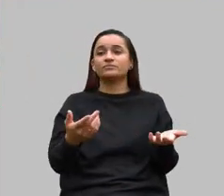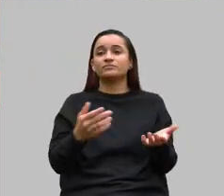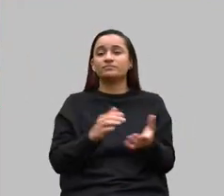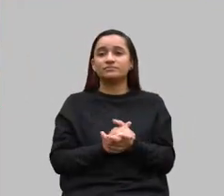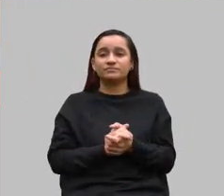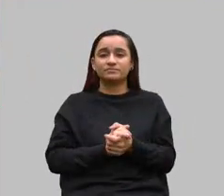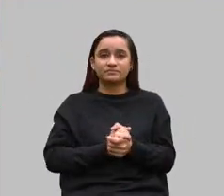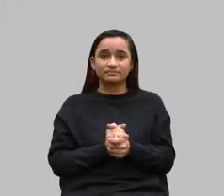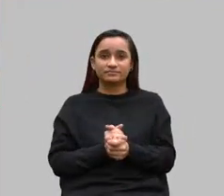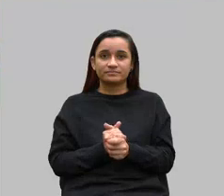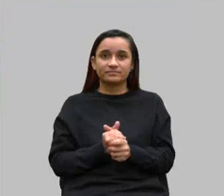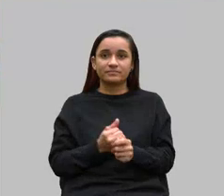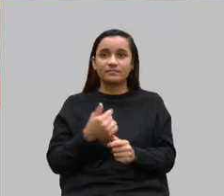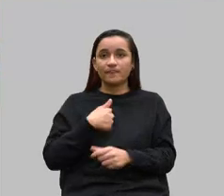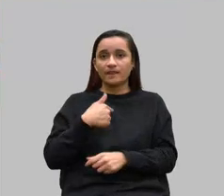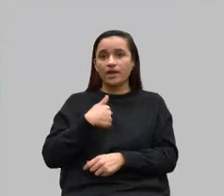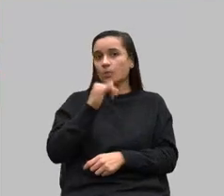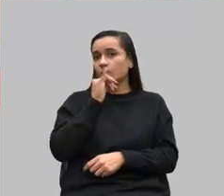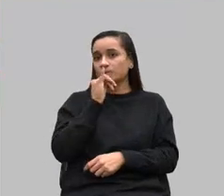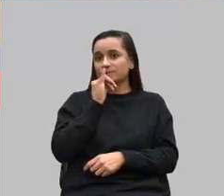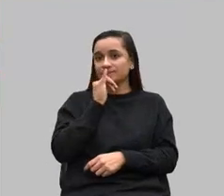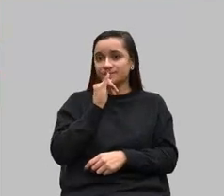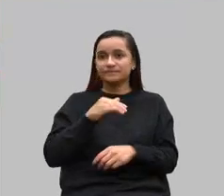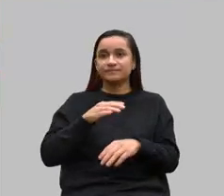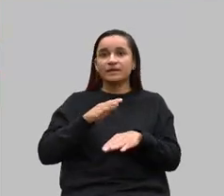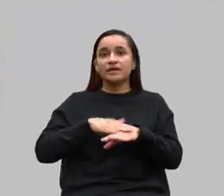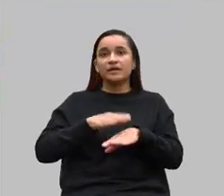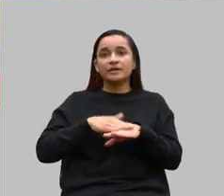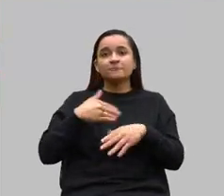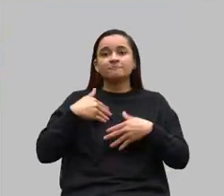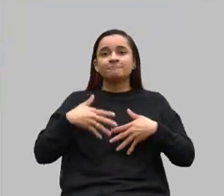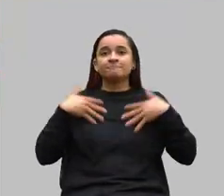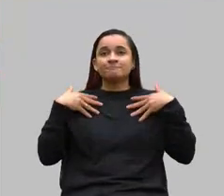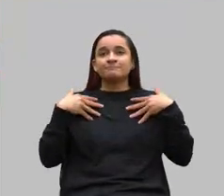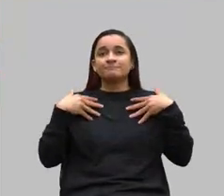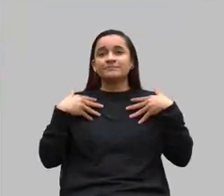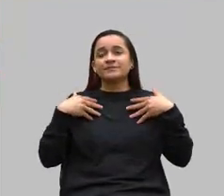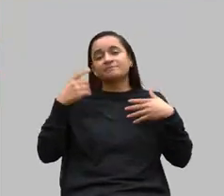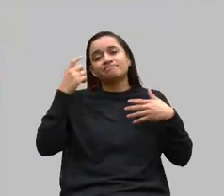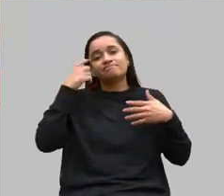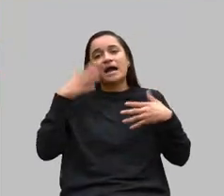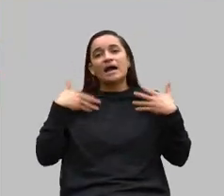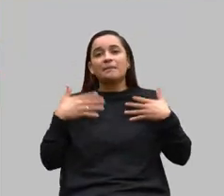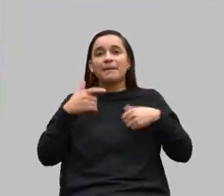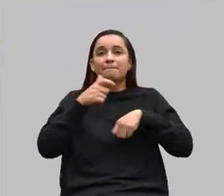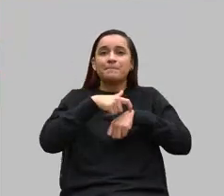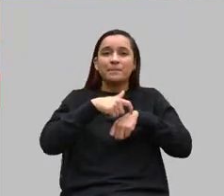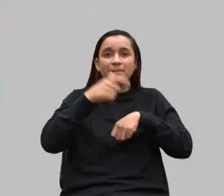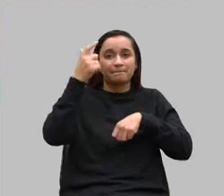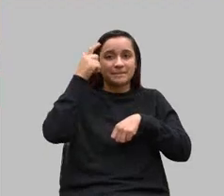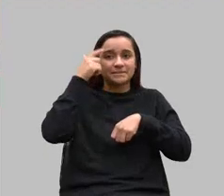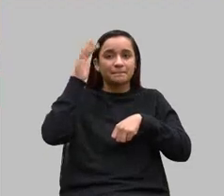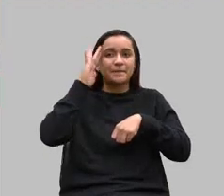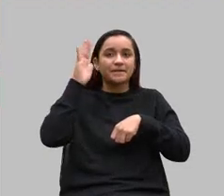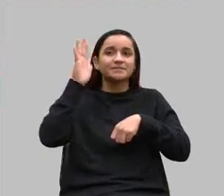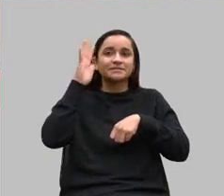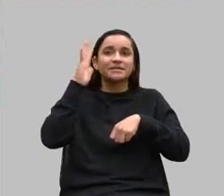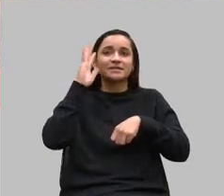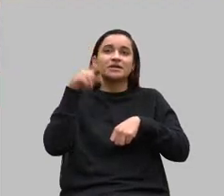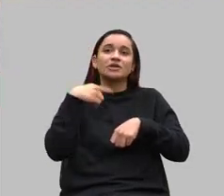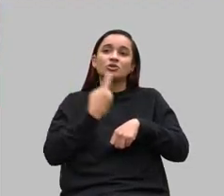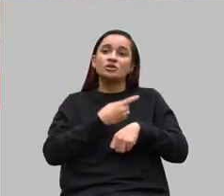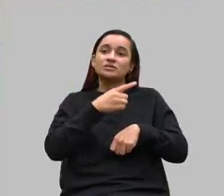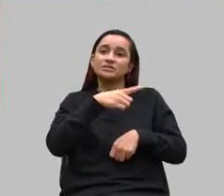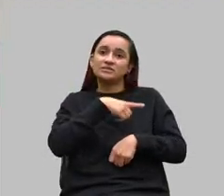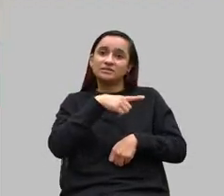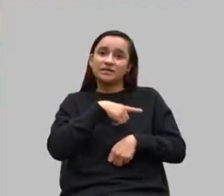eu eu fiquei entusiasmado naquele momento e imaginando Que bom nós vamos ter short